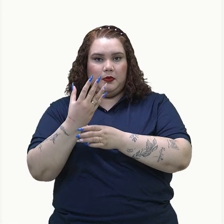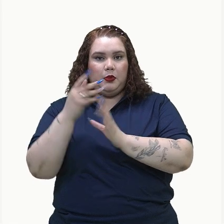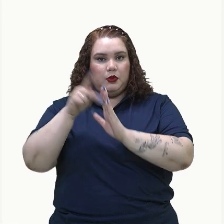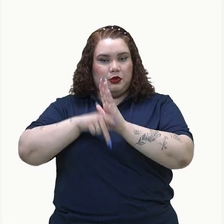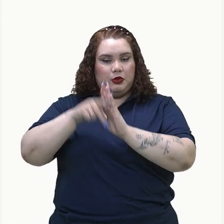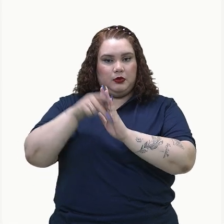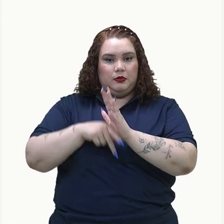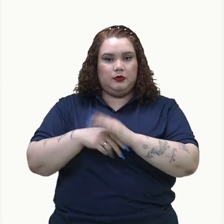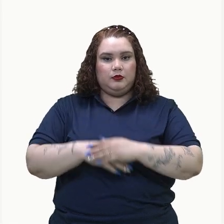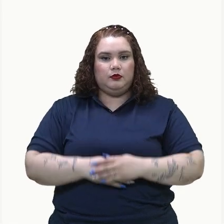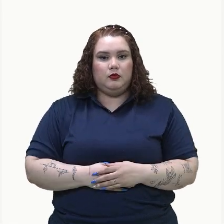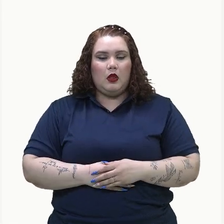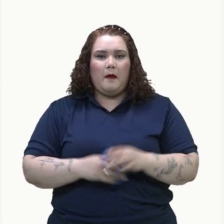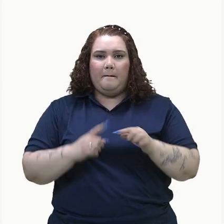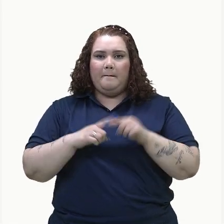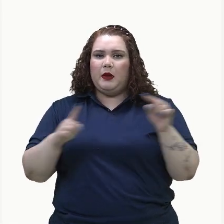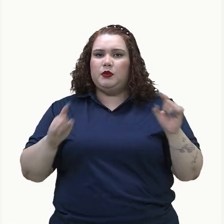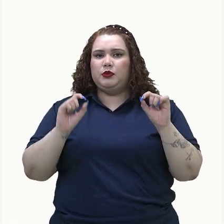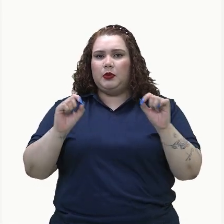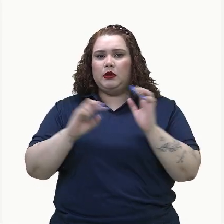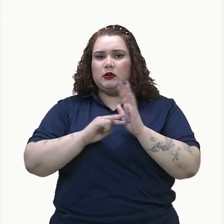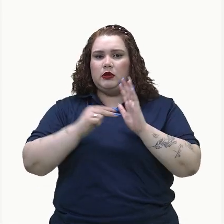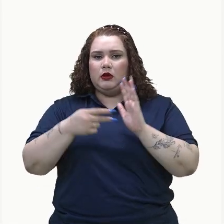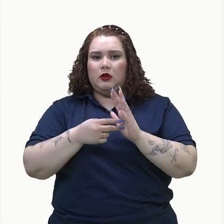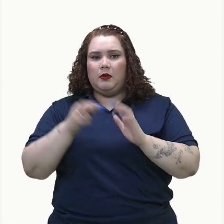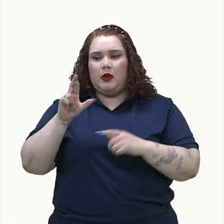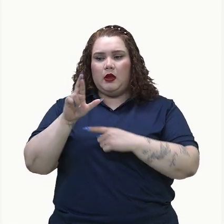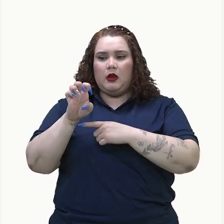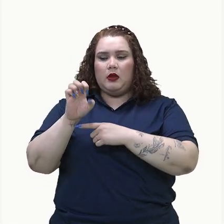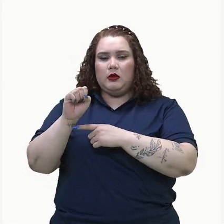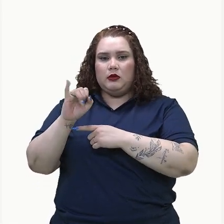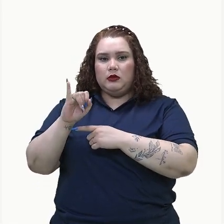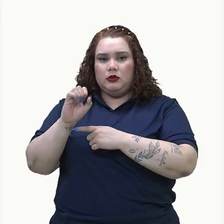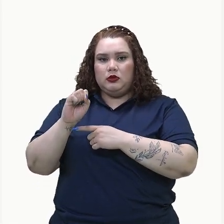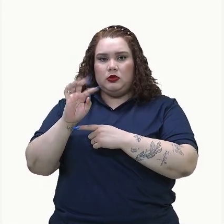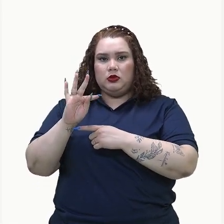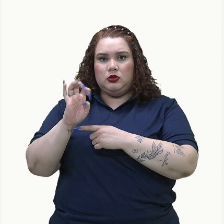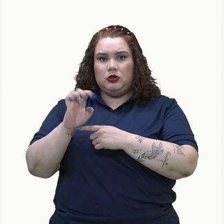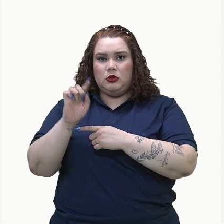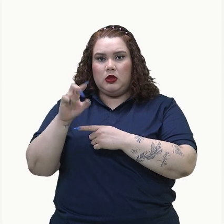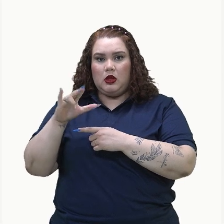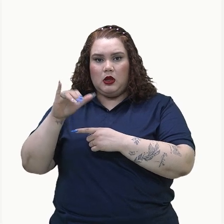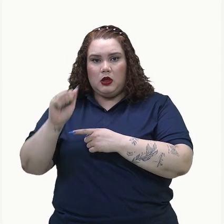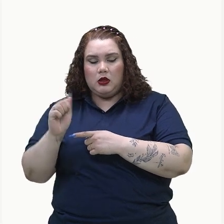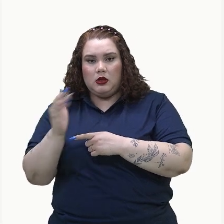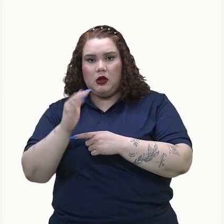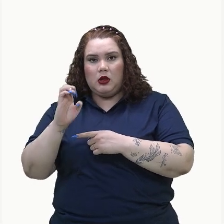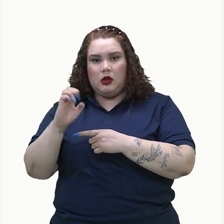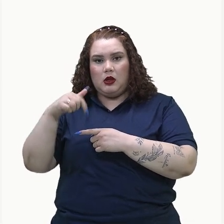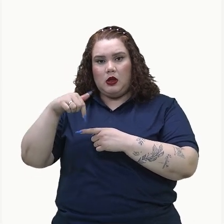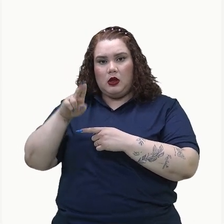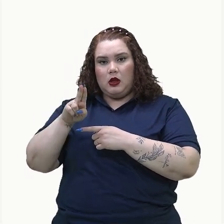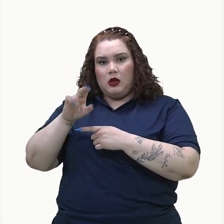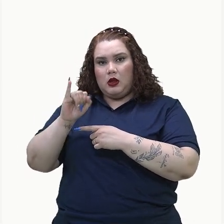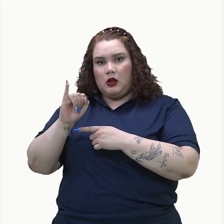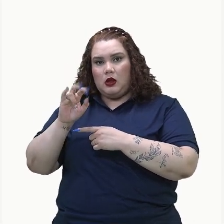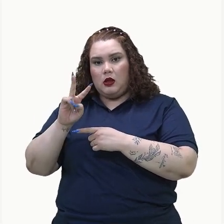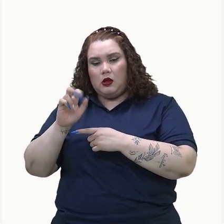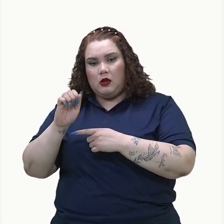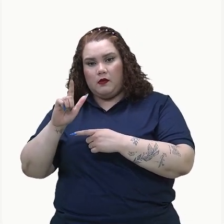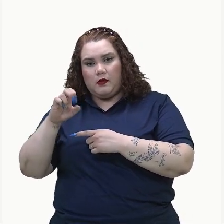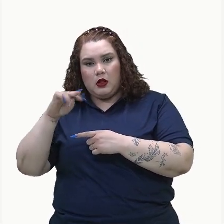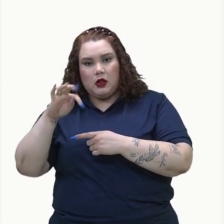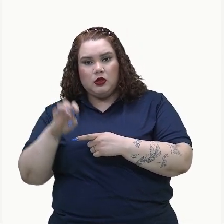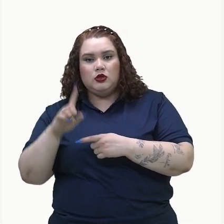essa resistência equivalente? É um valor de resistência que substitui toda a associação. Como você está vendo